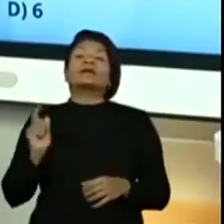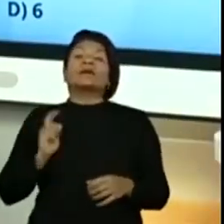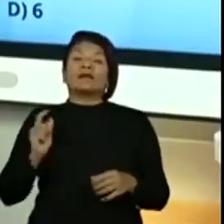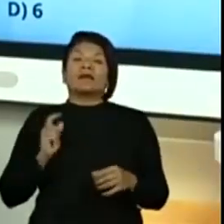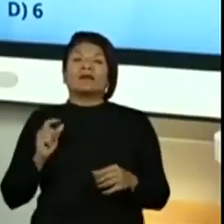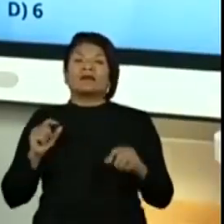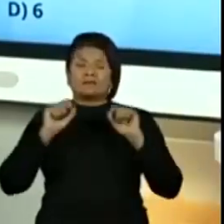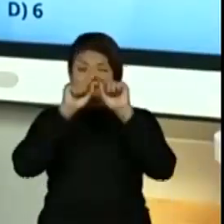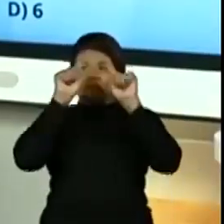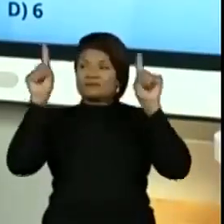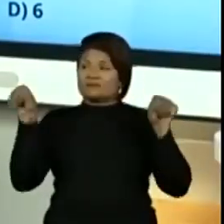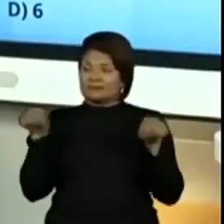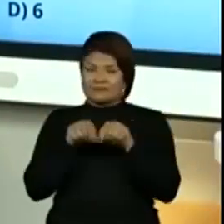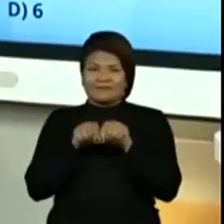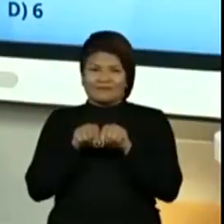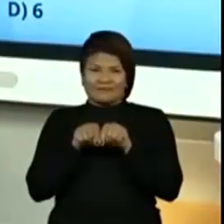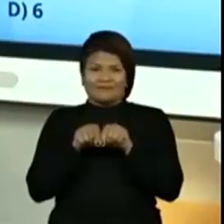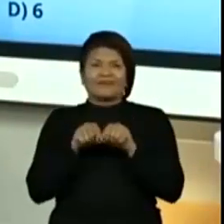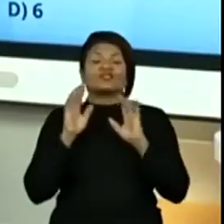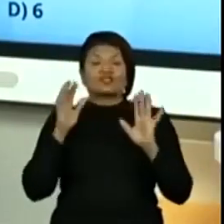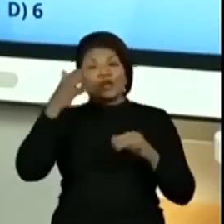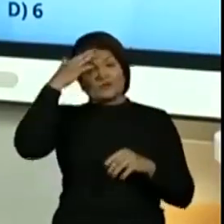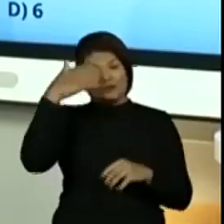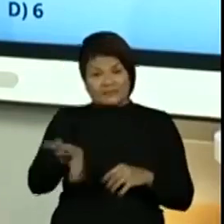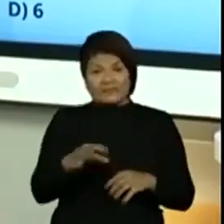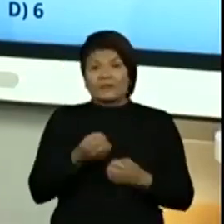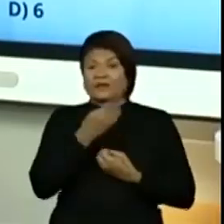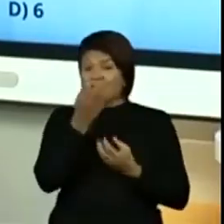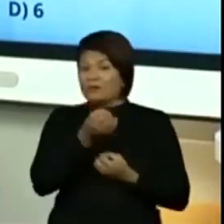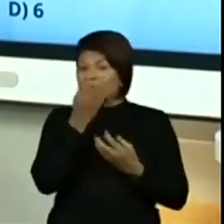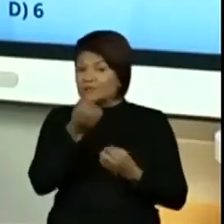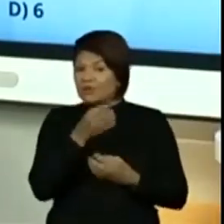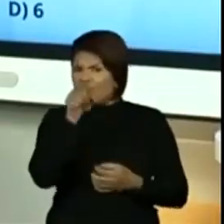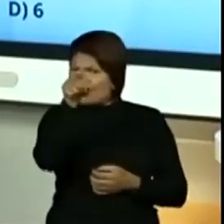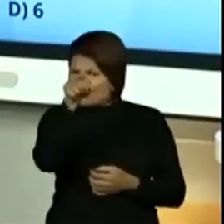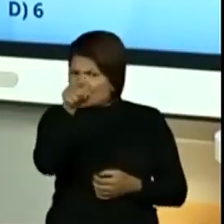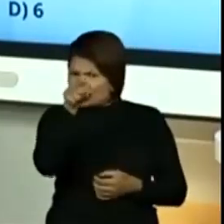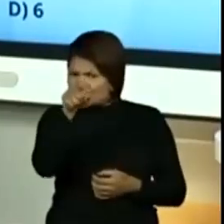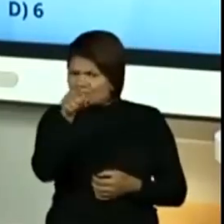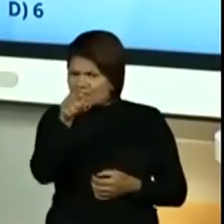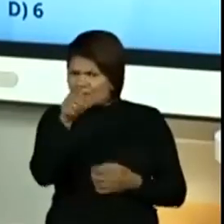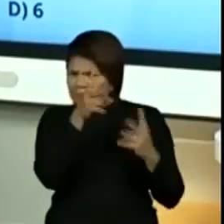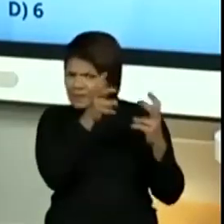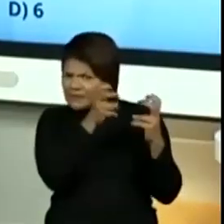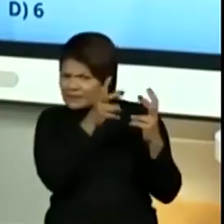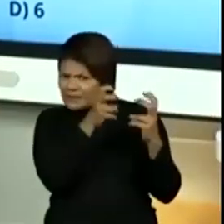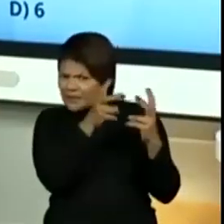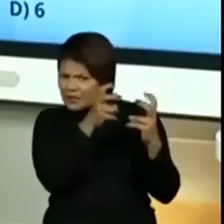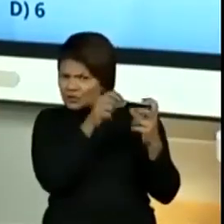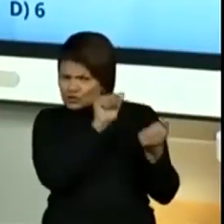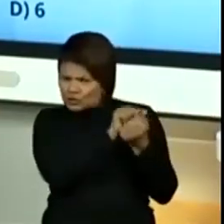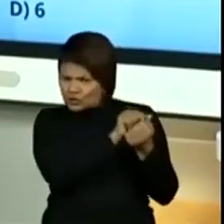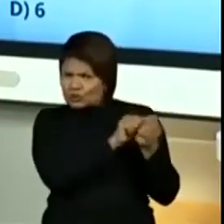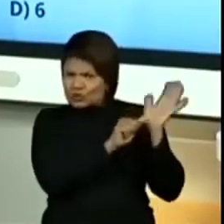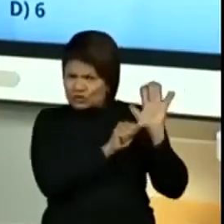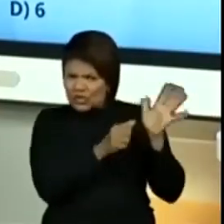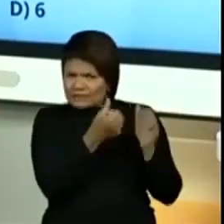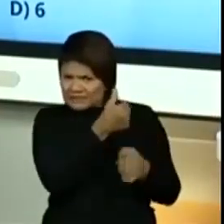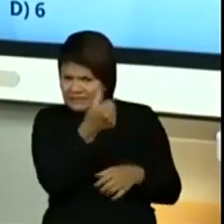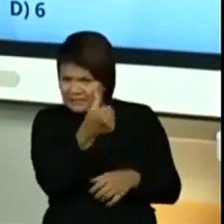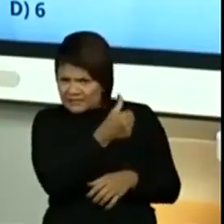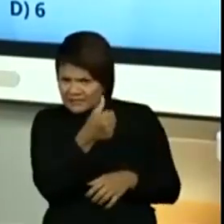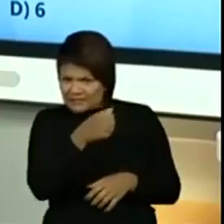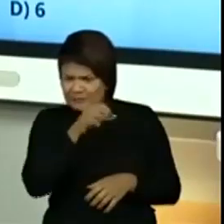uma das informações que nós tínhamos lá no Você Sabia, e eu quero saber se você, percebendo o que fizemos juntos, nos